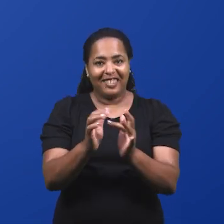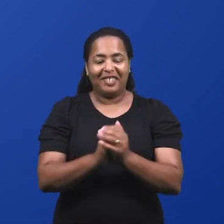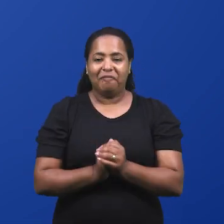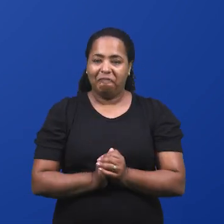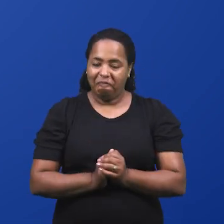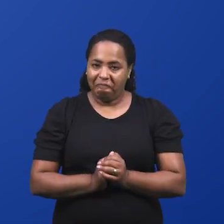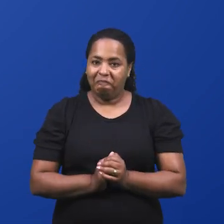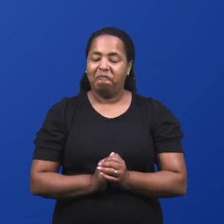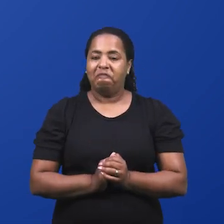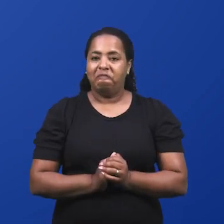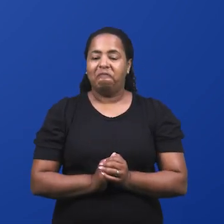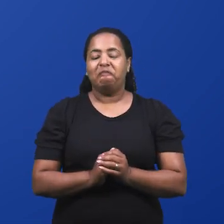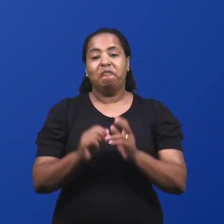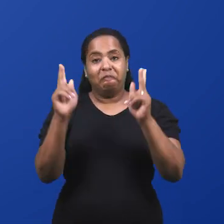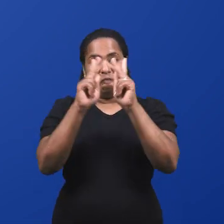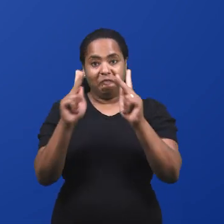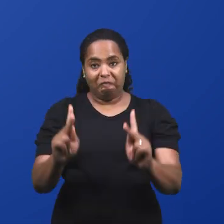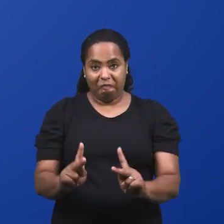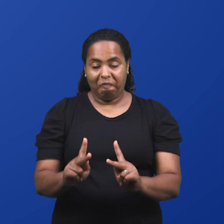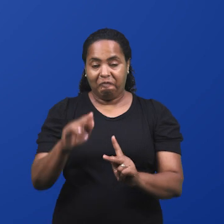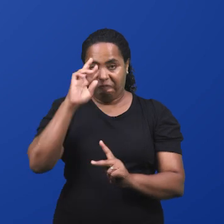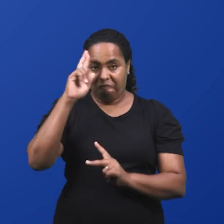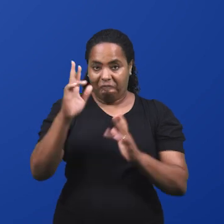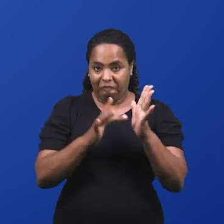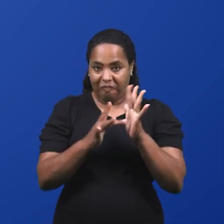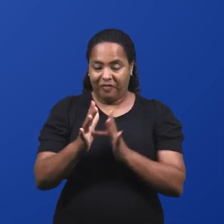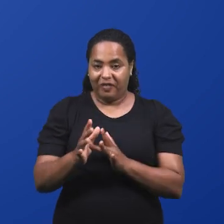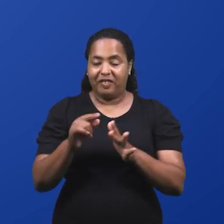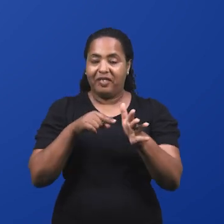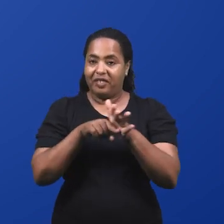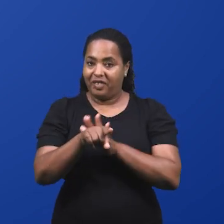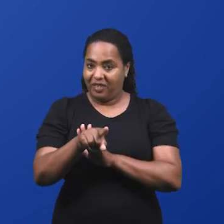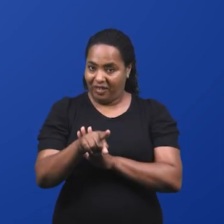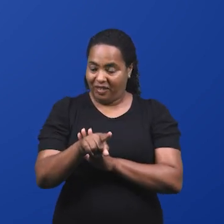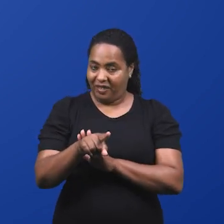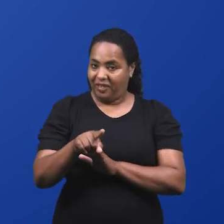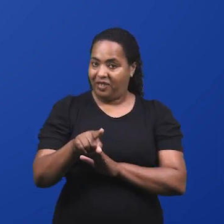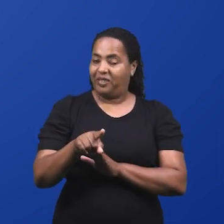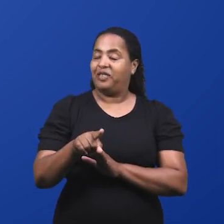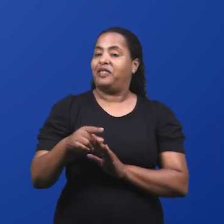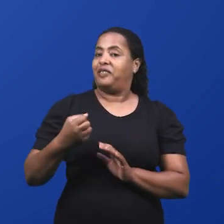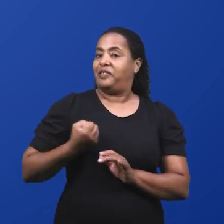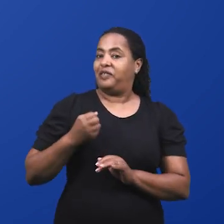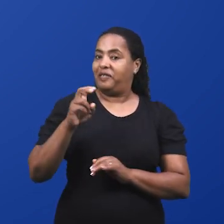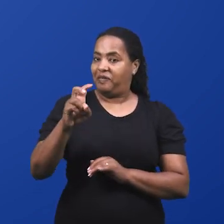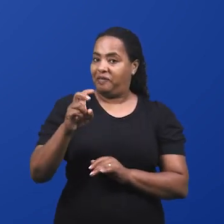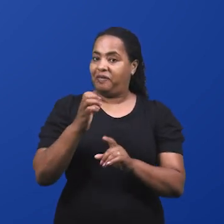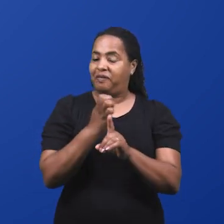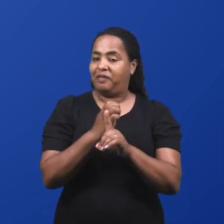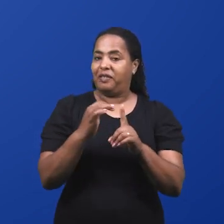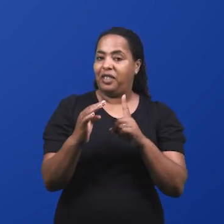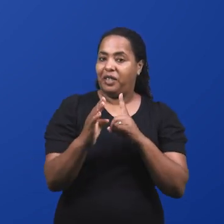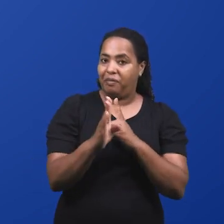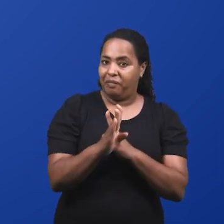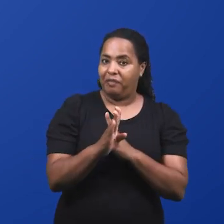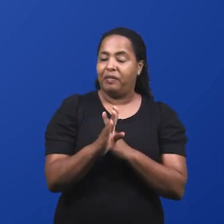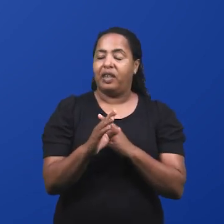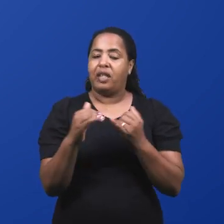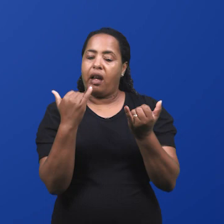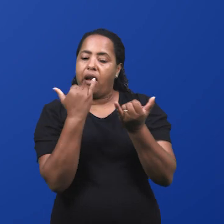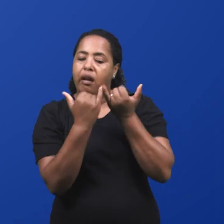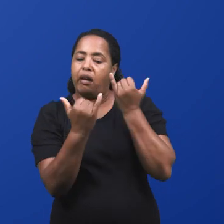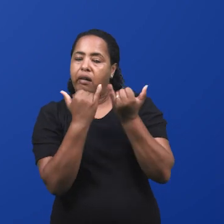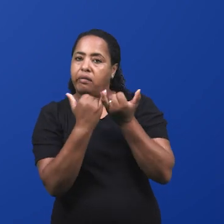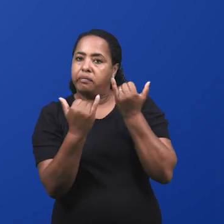eternidade. Amém. A paz do Senhor Jesus. Saúde os irmãos com a paz do Senhor Jesus. Resposta à pergunta número 5 da nossa